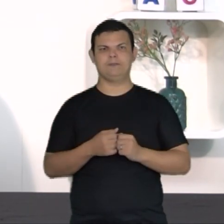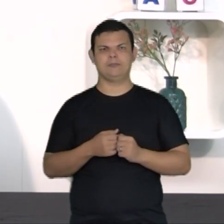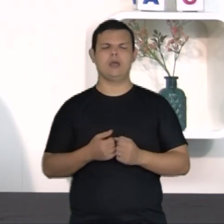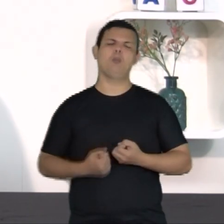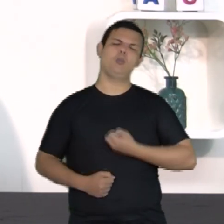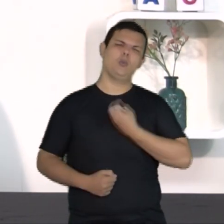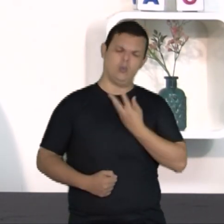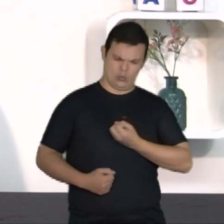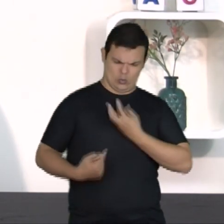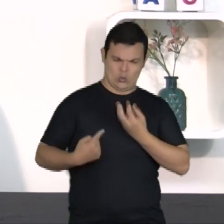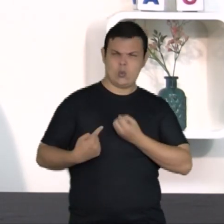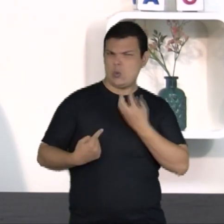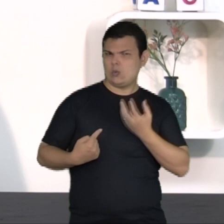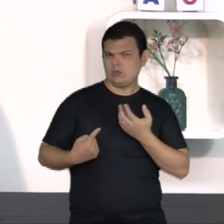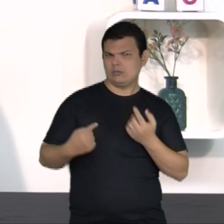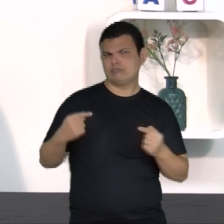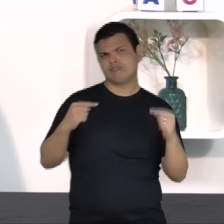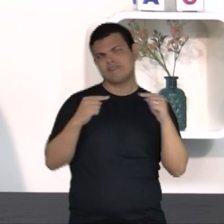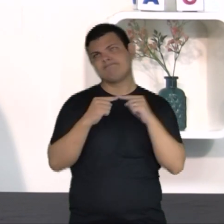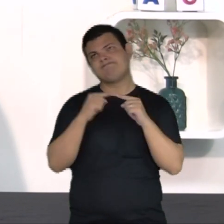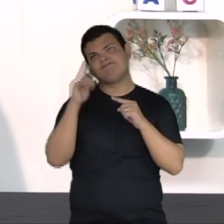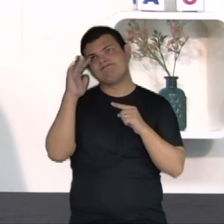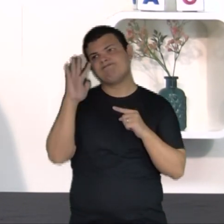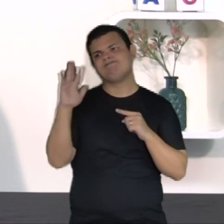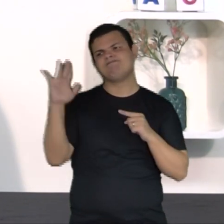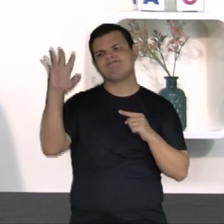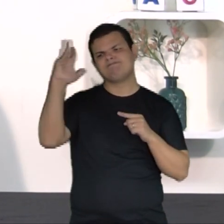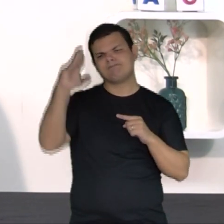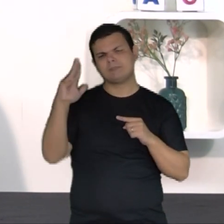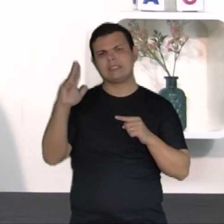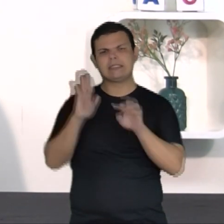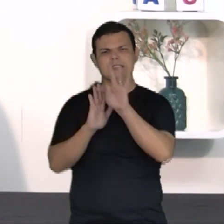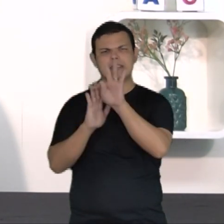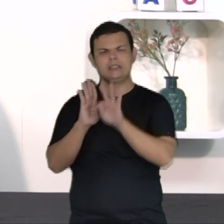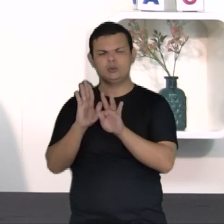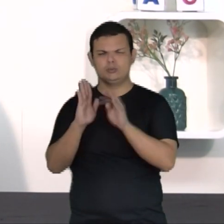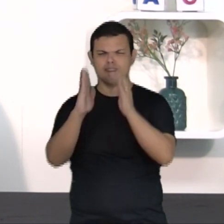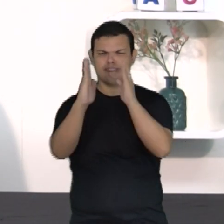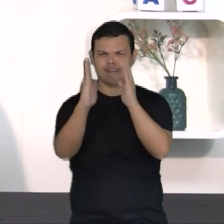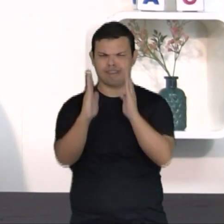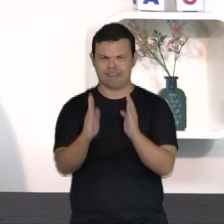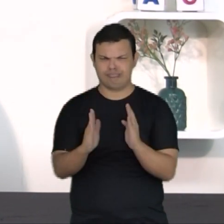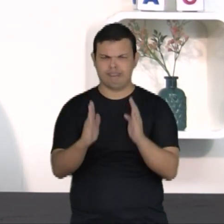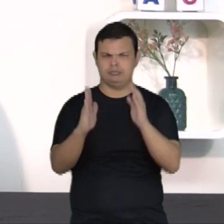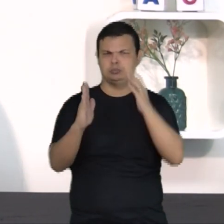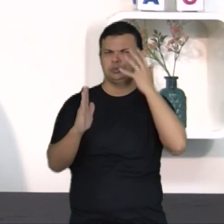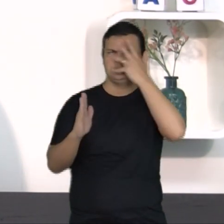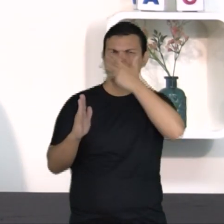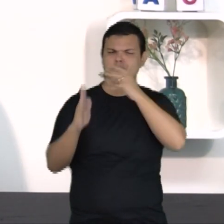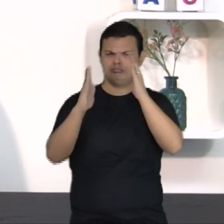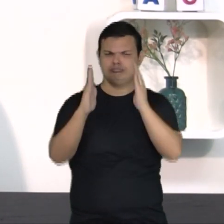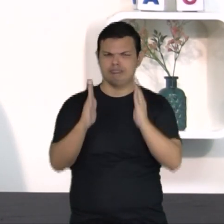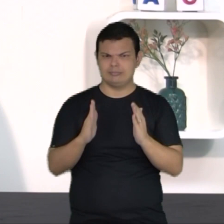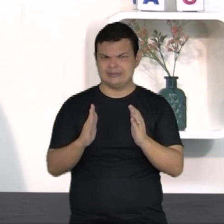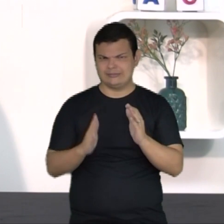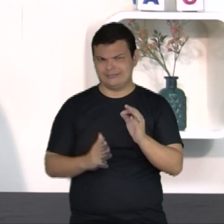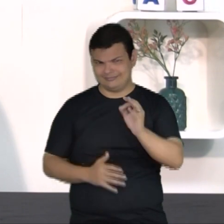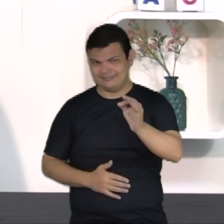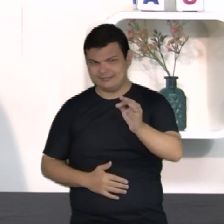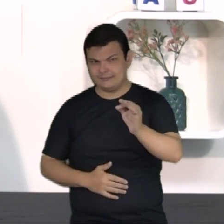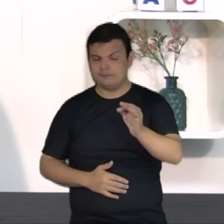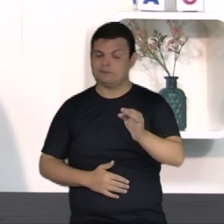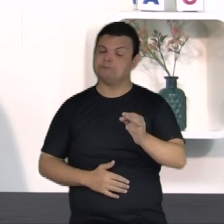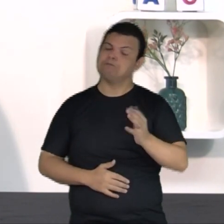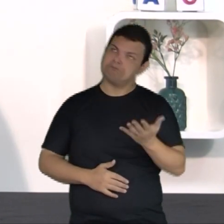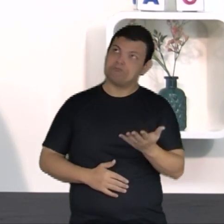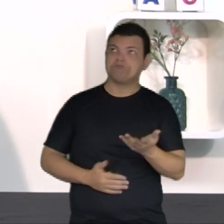poesia, é comum que a gente costume logo imaginar aquele texto todo perfeitinho, todo direitinho no papel, não é verdade?